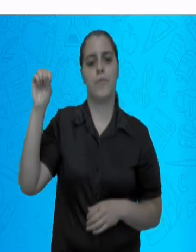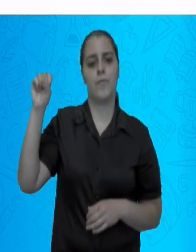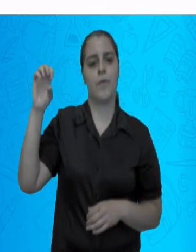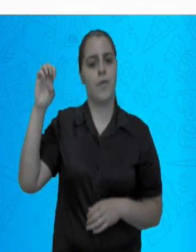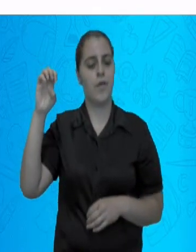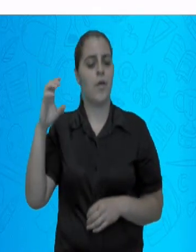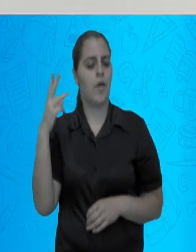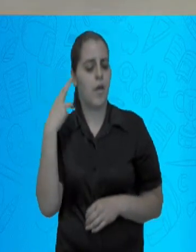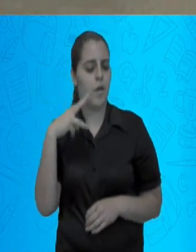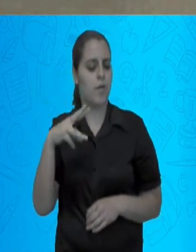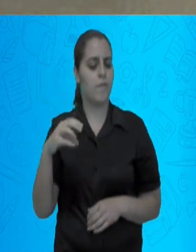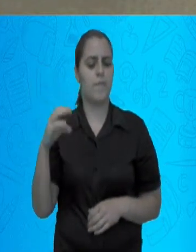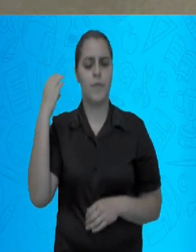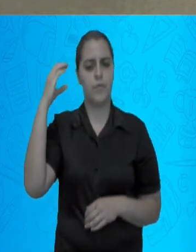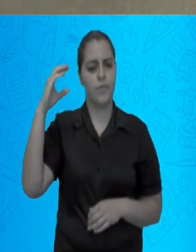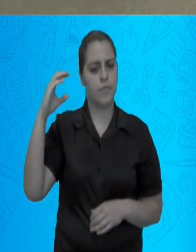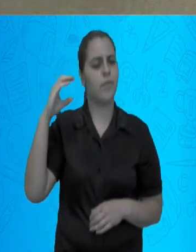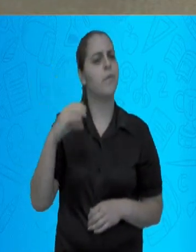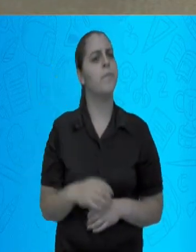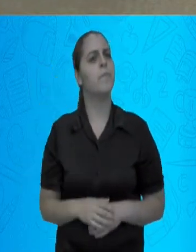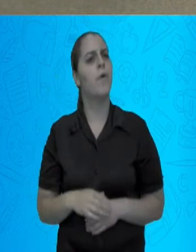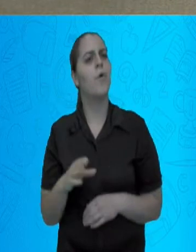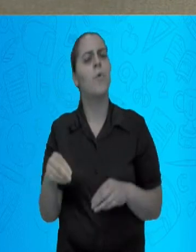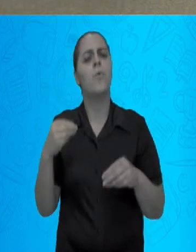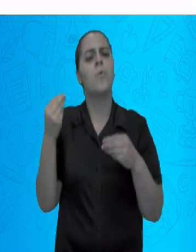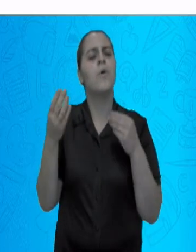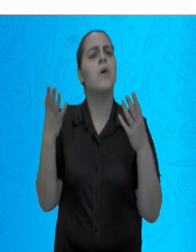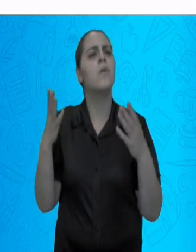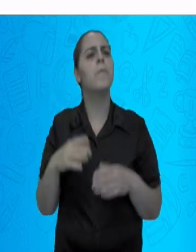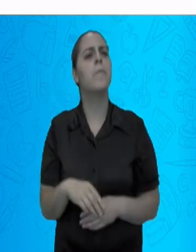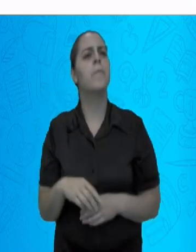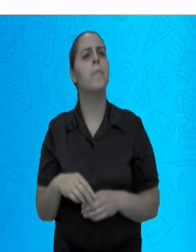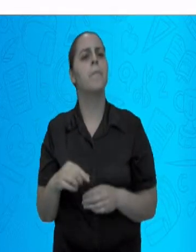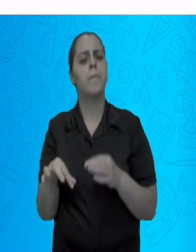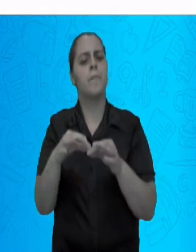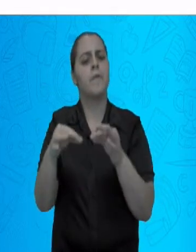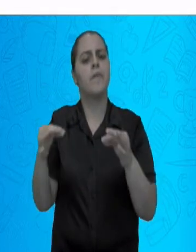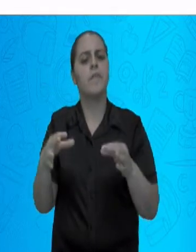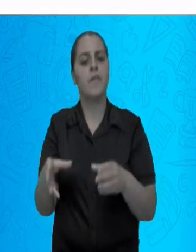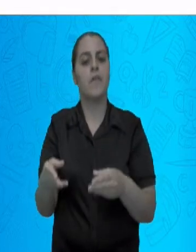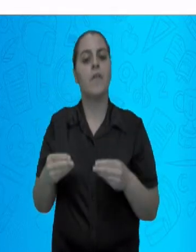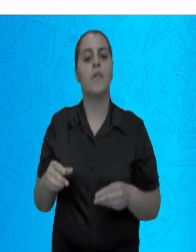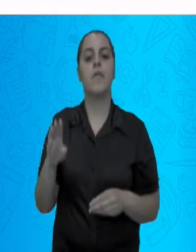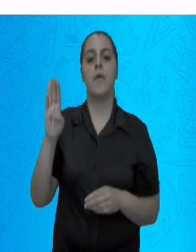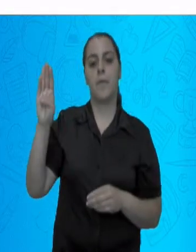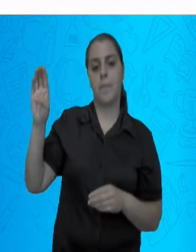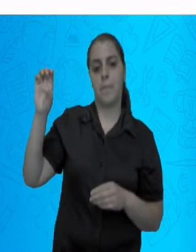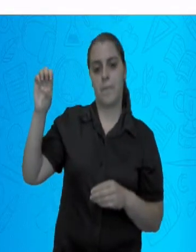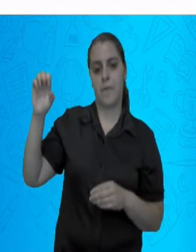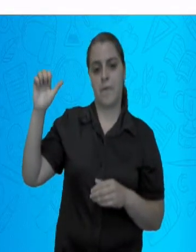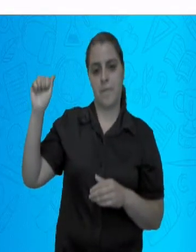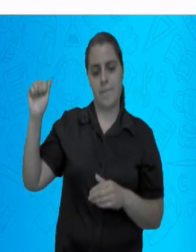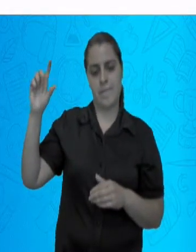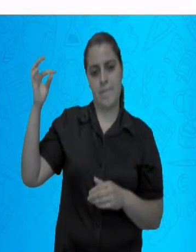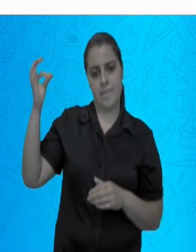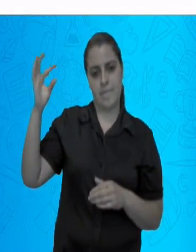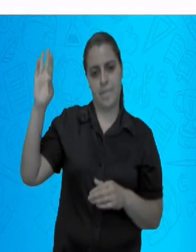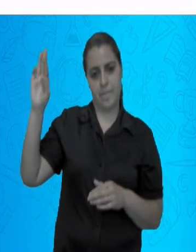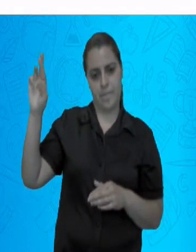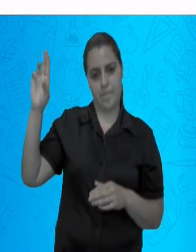Agora, a letra C. Quantos presentes Beatriz e Ivo